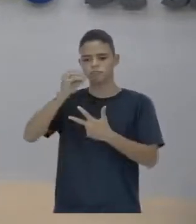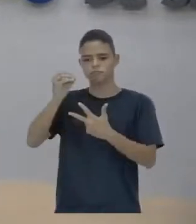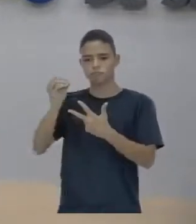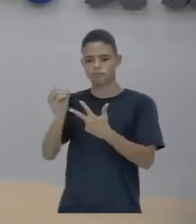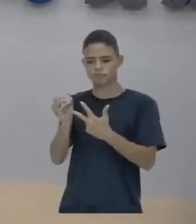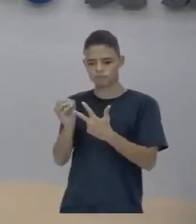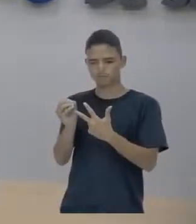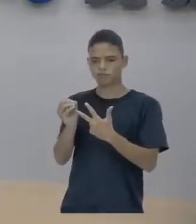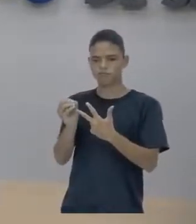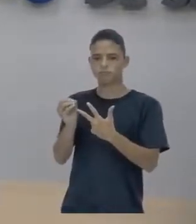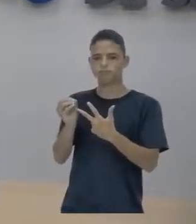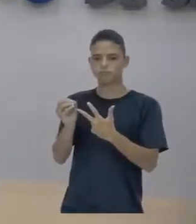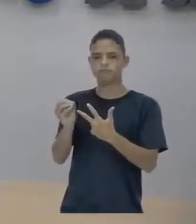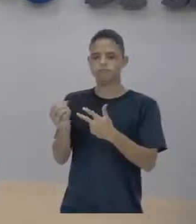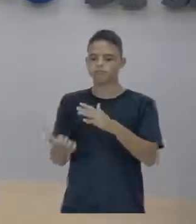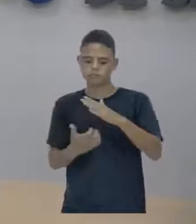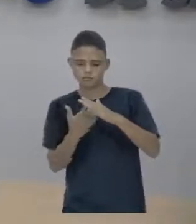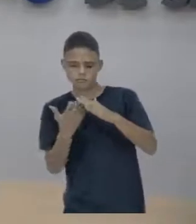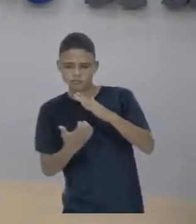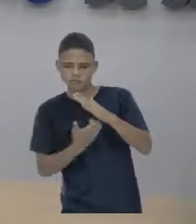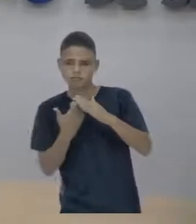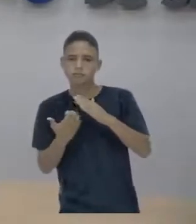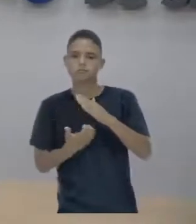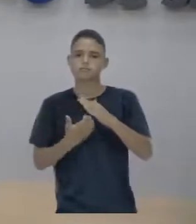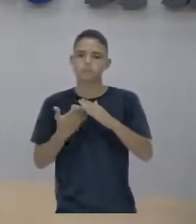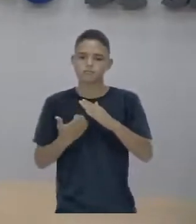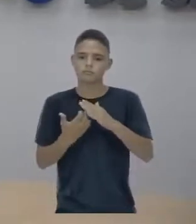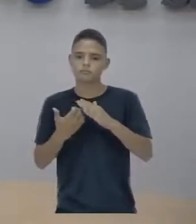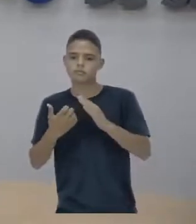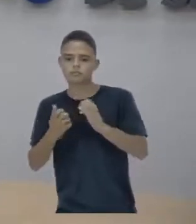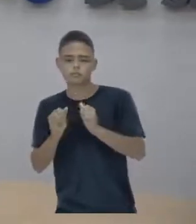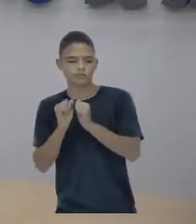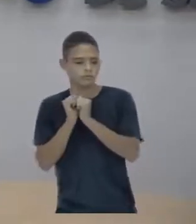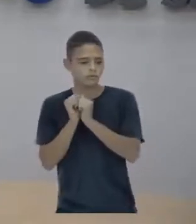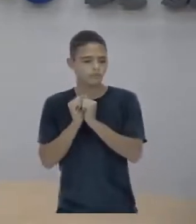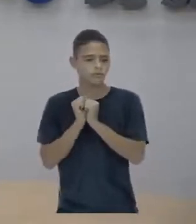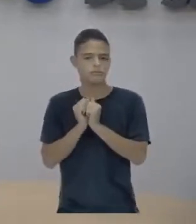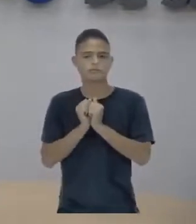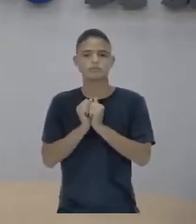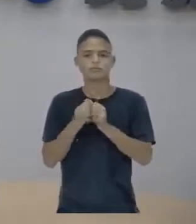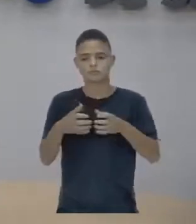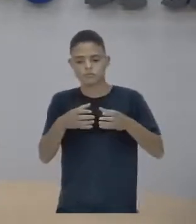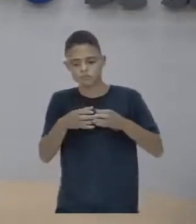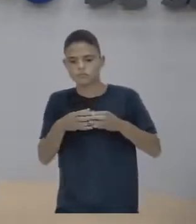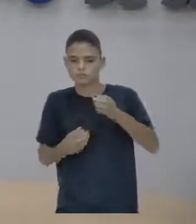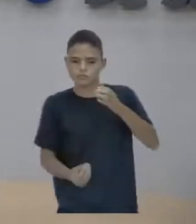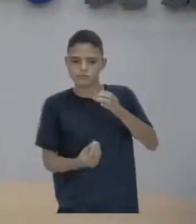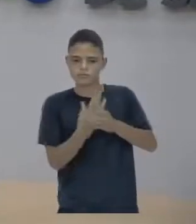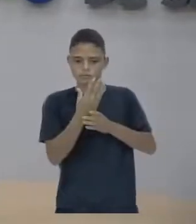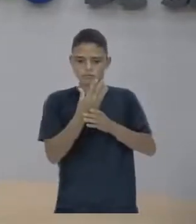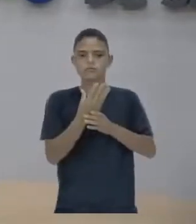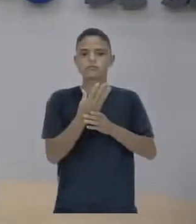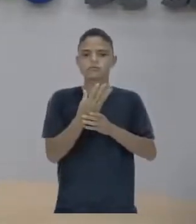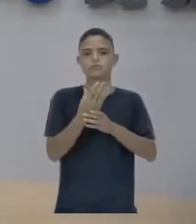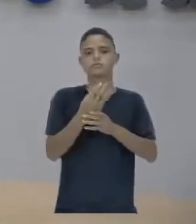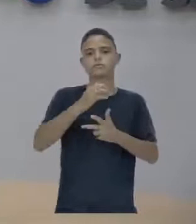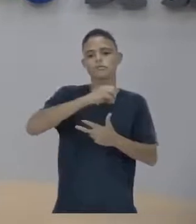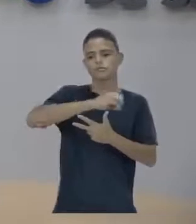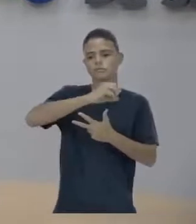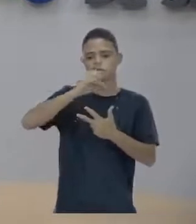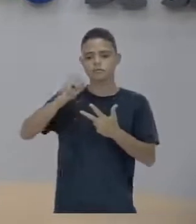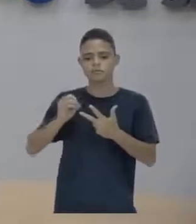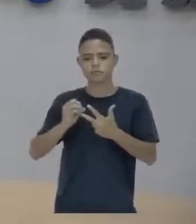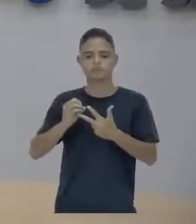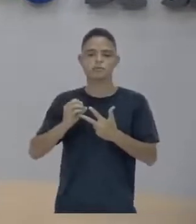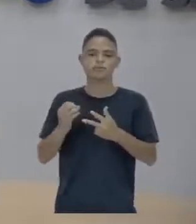as instituições envolvidas. Por isso que a gente até, em algumas aulas eu falo, olha, no texto dissertativo argumentativo, não